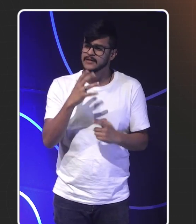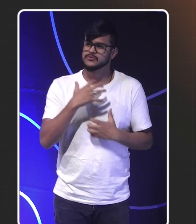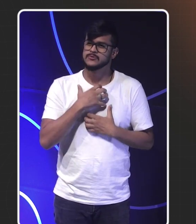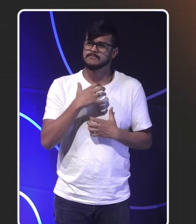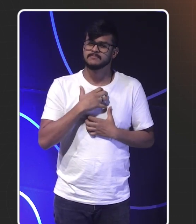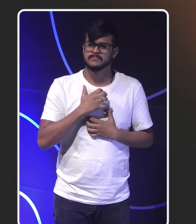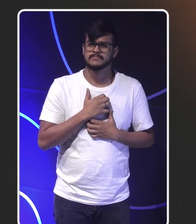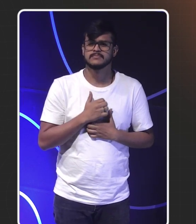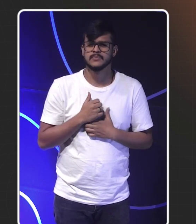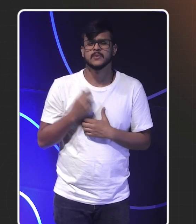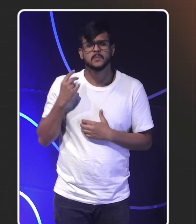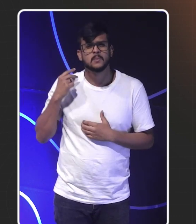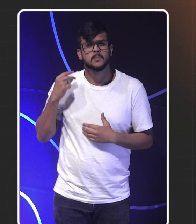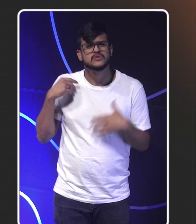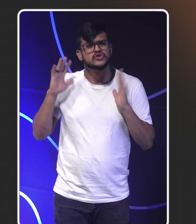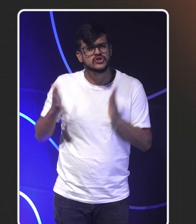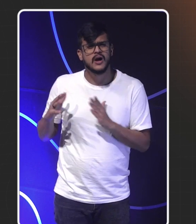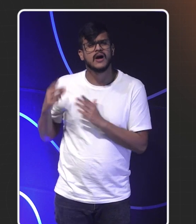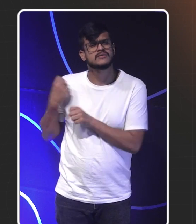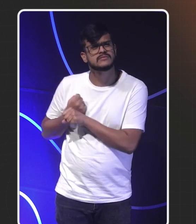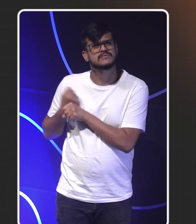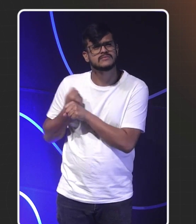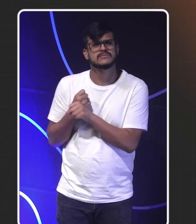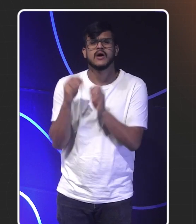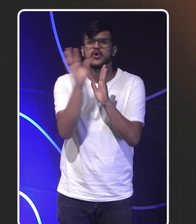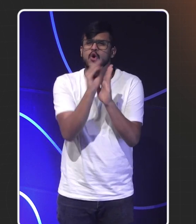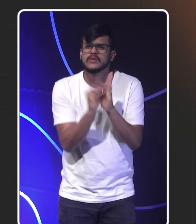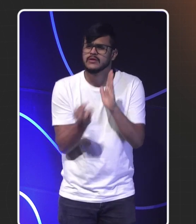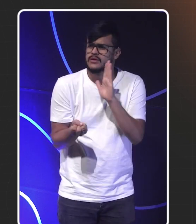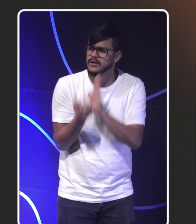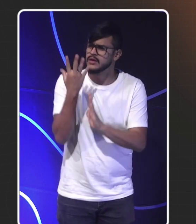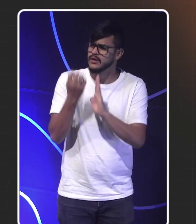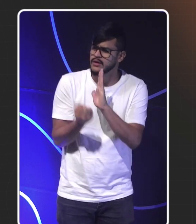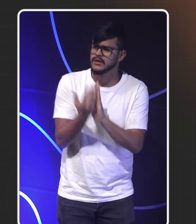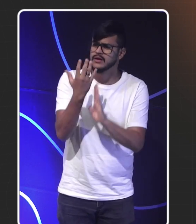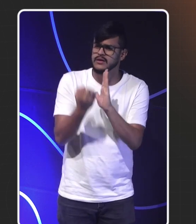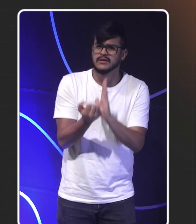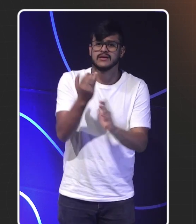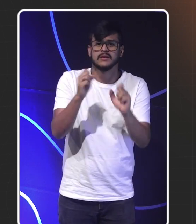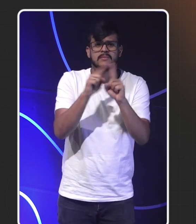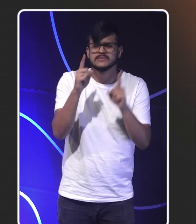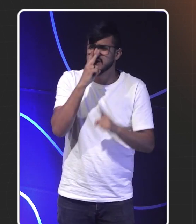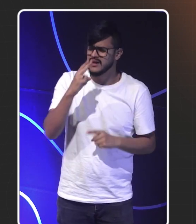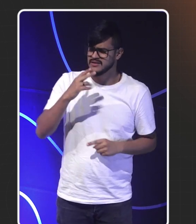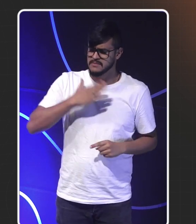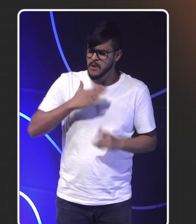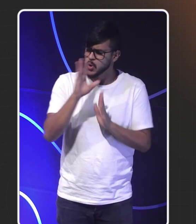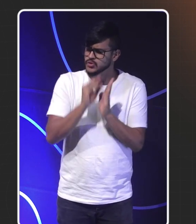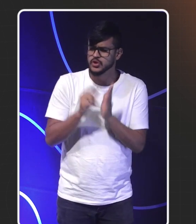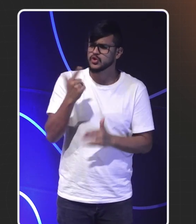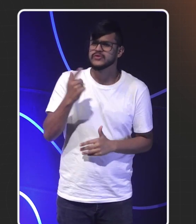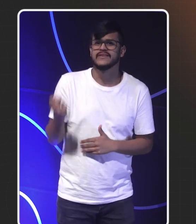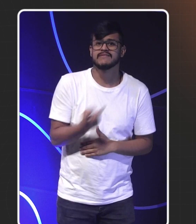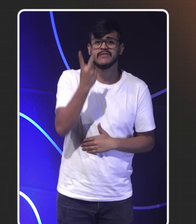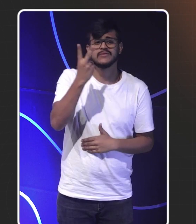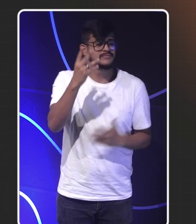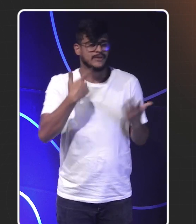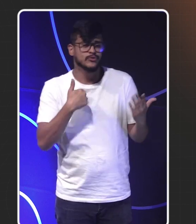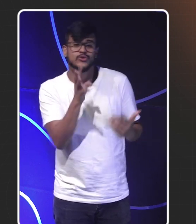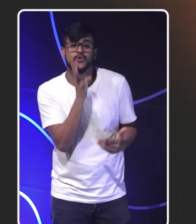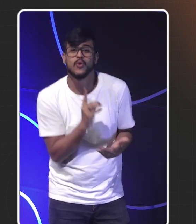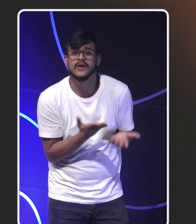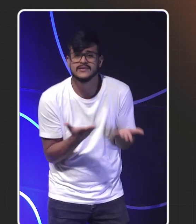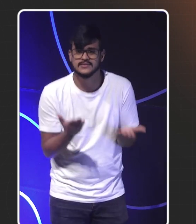tempo fazendo conteúdo sem saber o real valor que meu conteúdo tinha. Eu precisei e